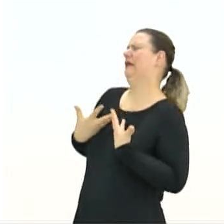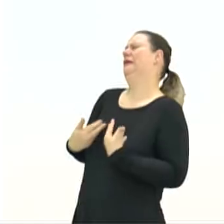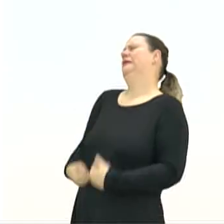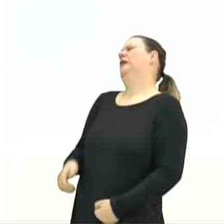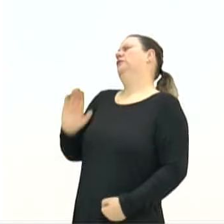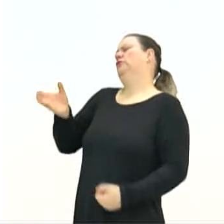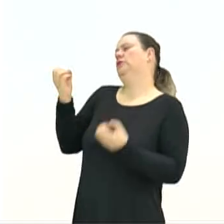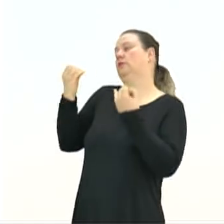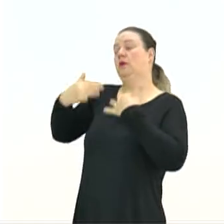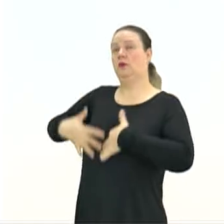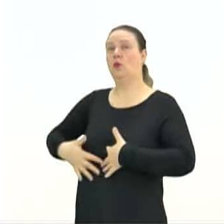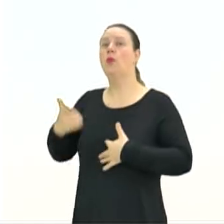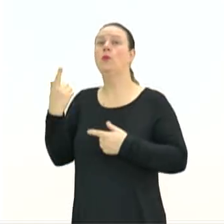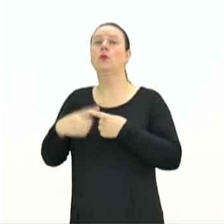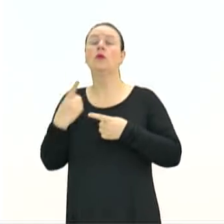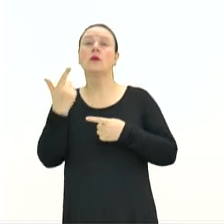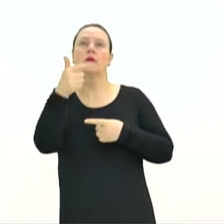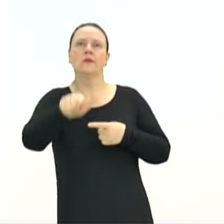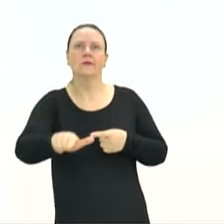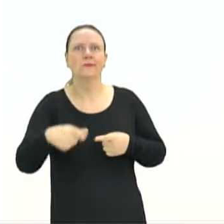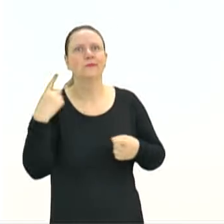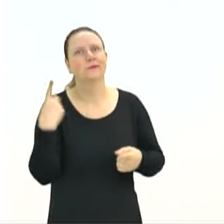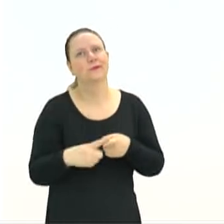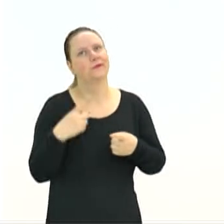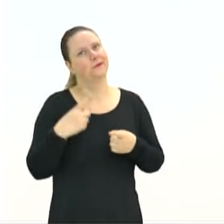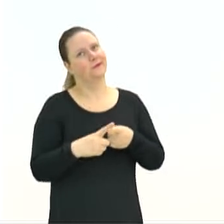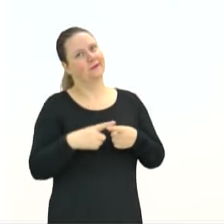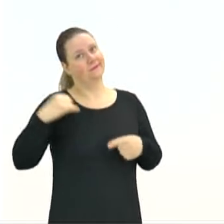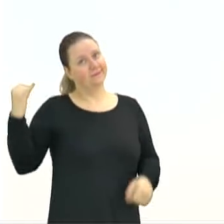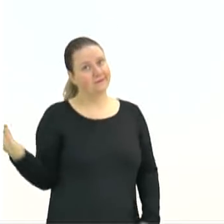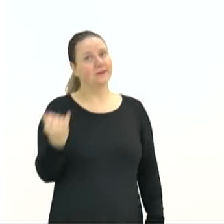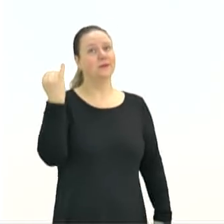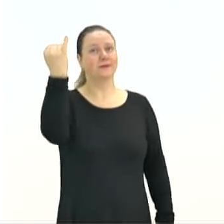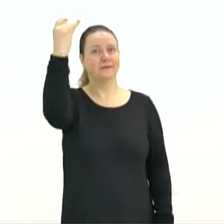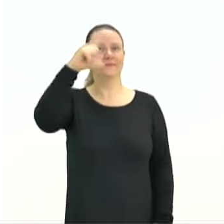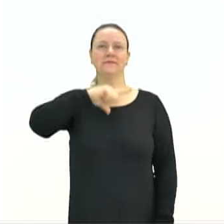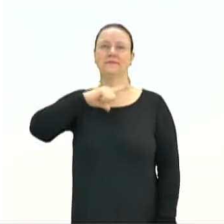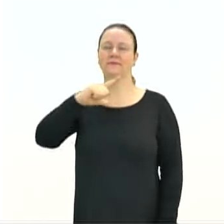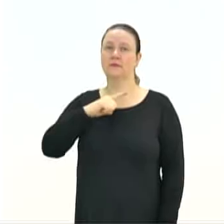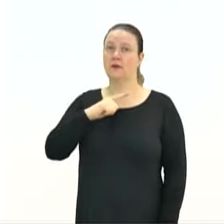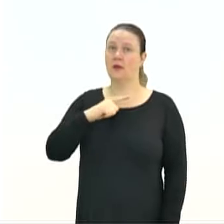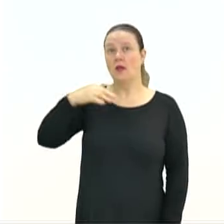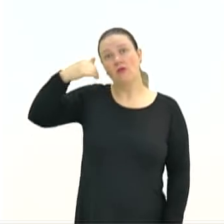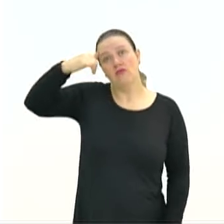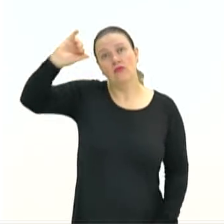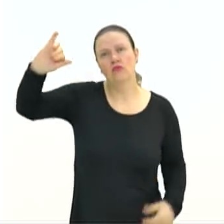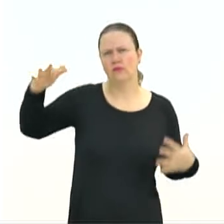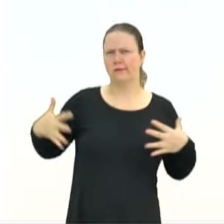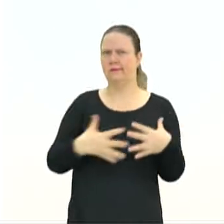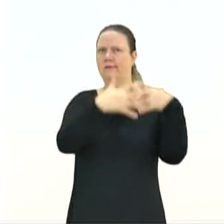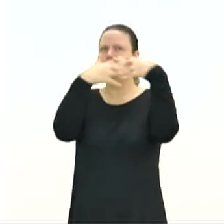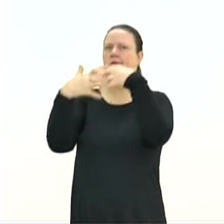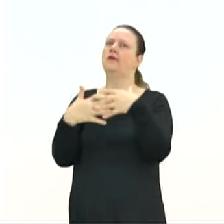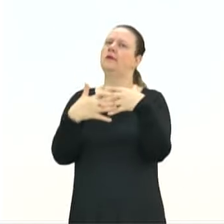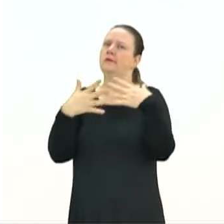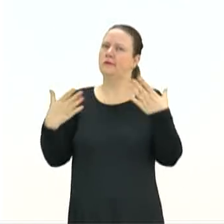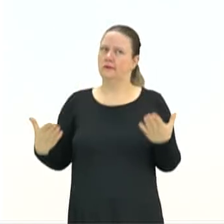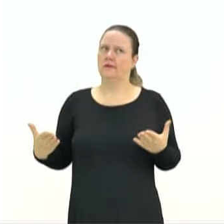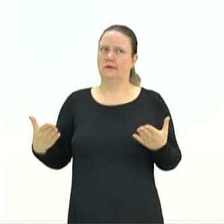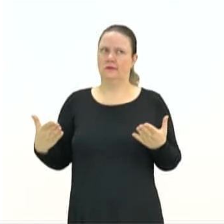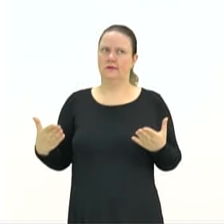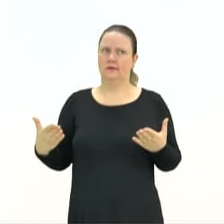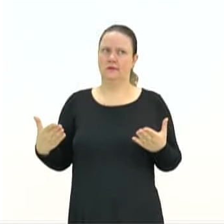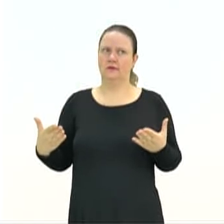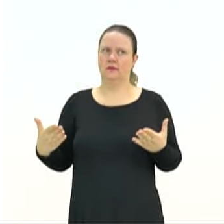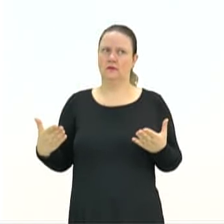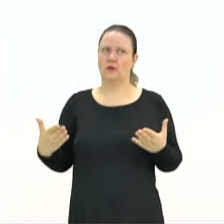disso na aula passada, por que você está repetindo? Porque é importante, para você não confundir, para você ver que esse número aqui do nível trófico não tem nada a ver